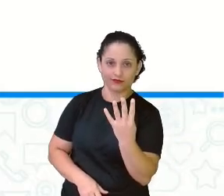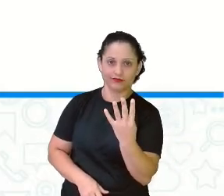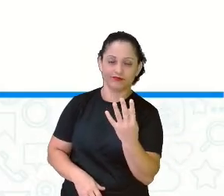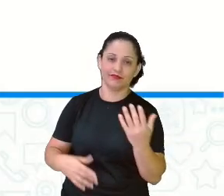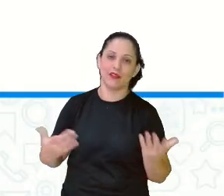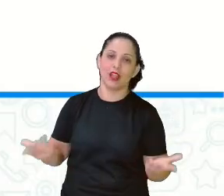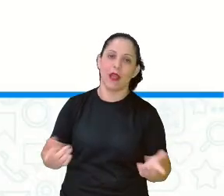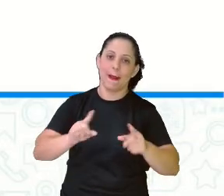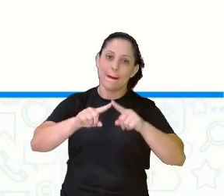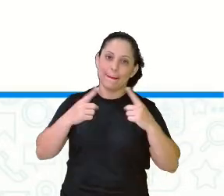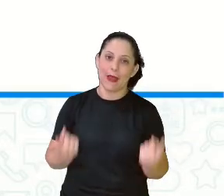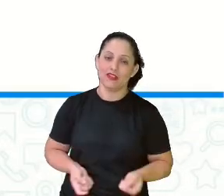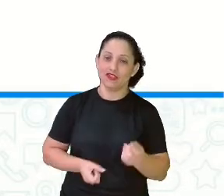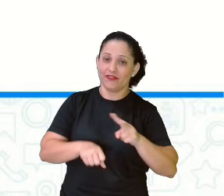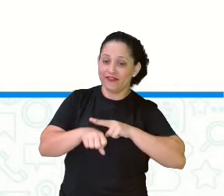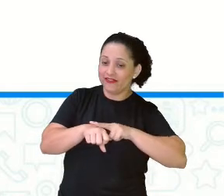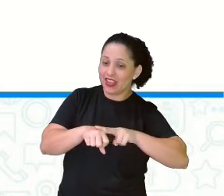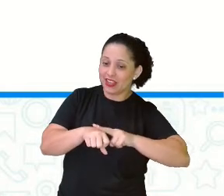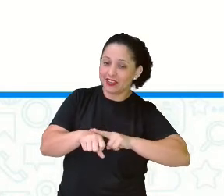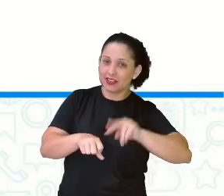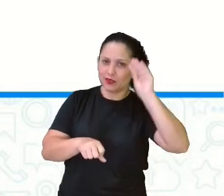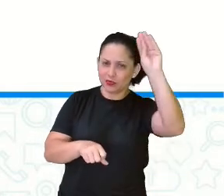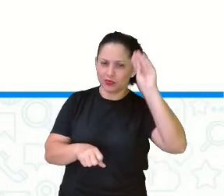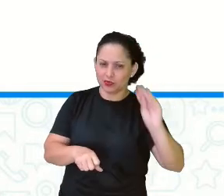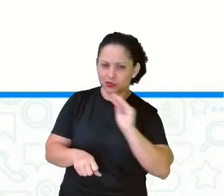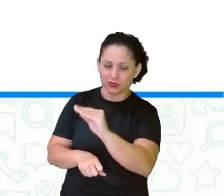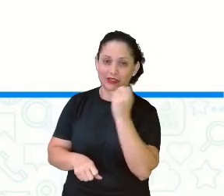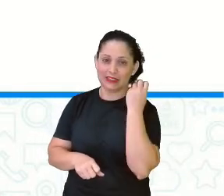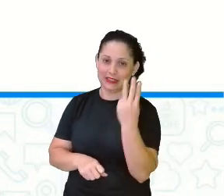destaquei 3. Então, a minha fração será